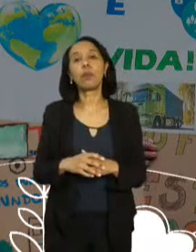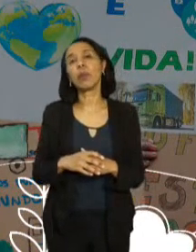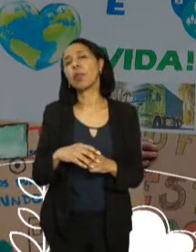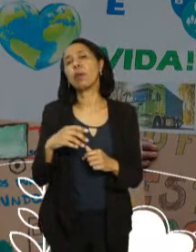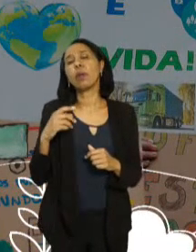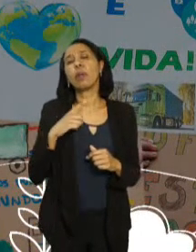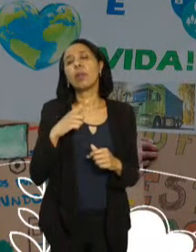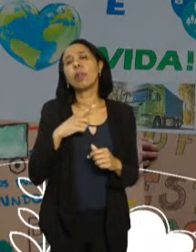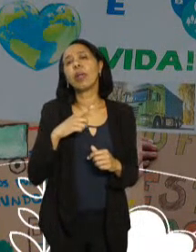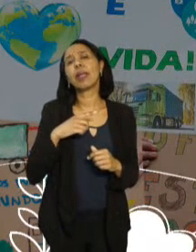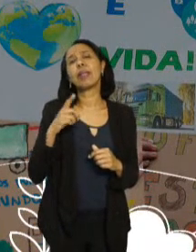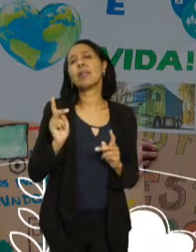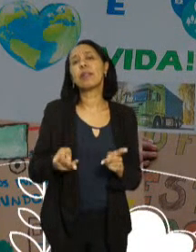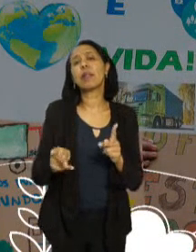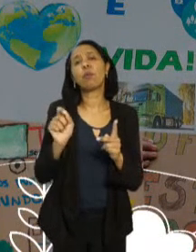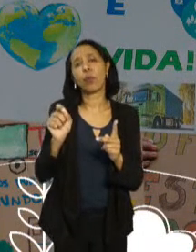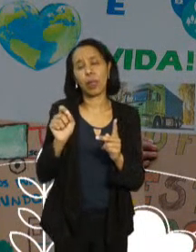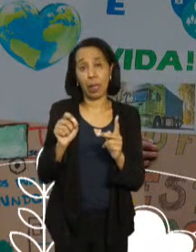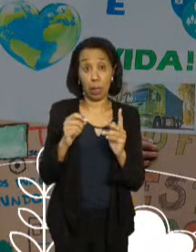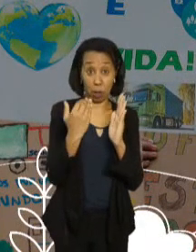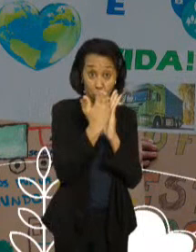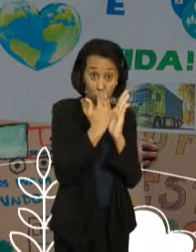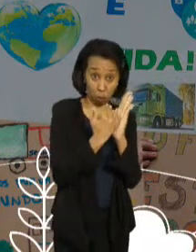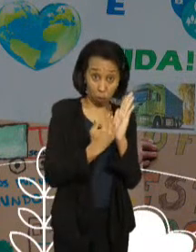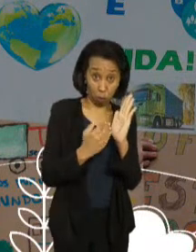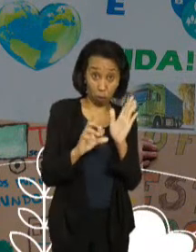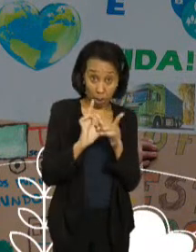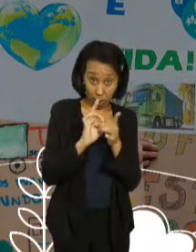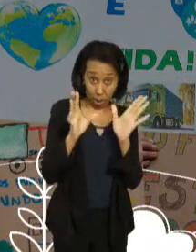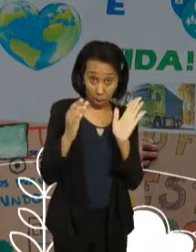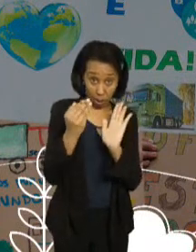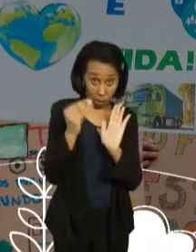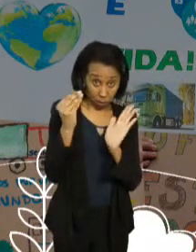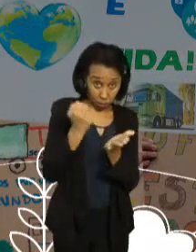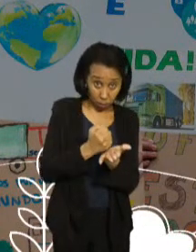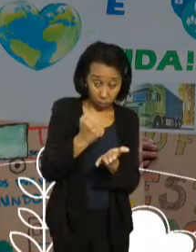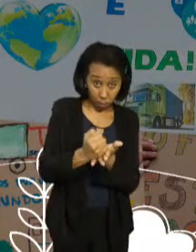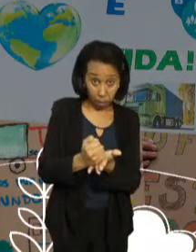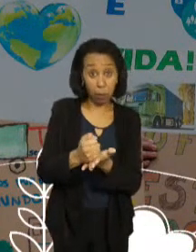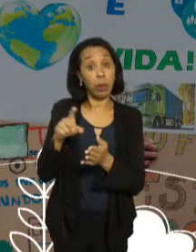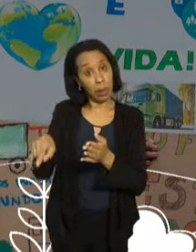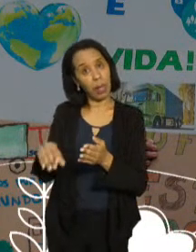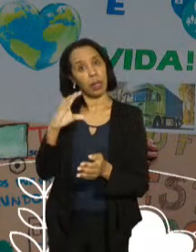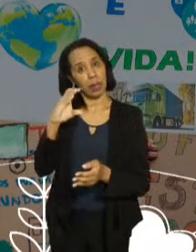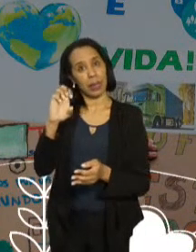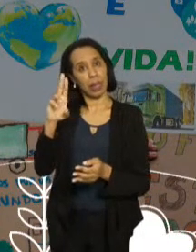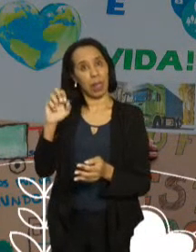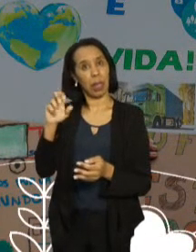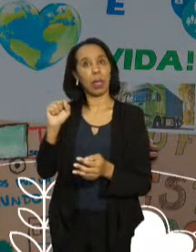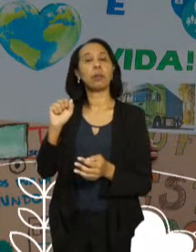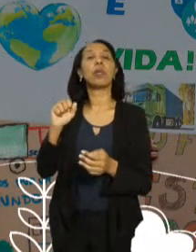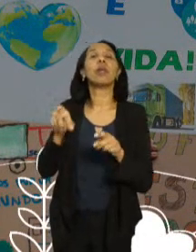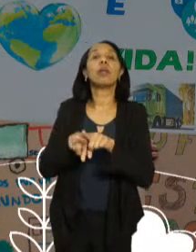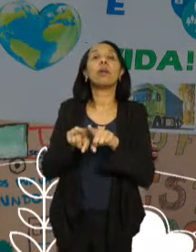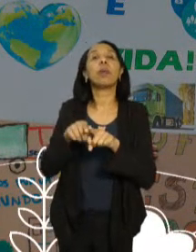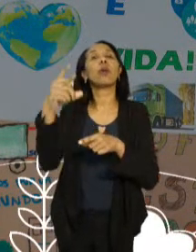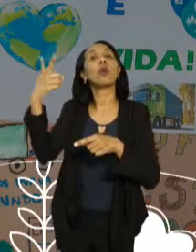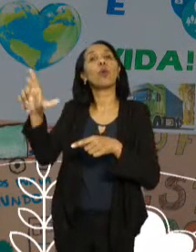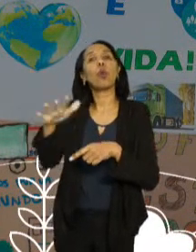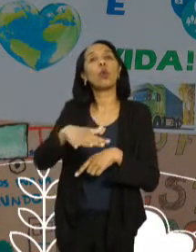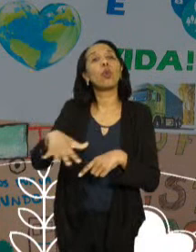Bem, sempre com licenciamento prévio, ou seja, análise pelo órgão ambiental competente, com estudo